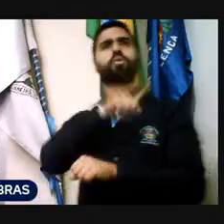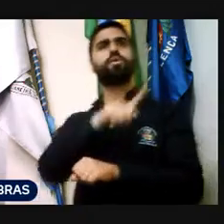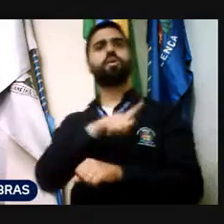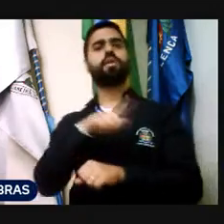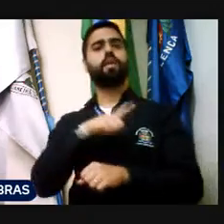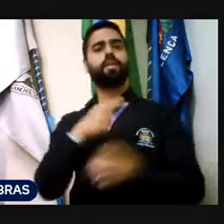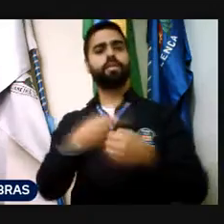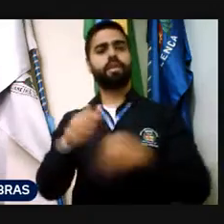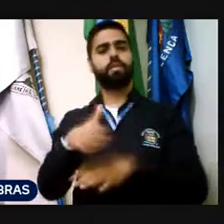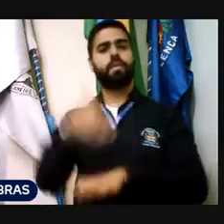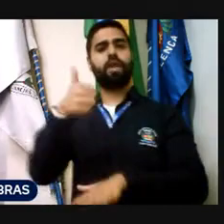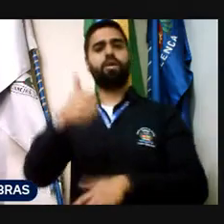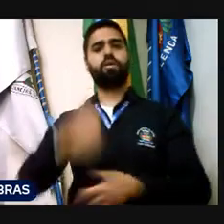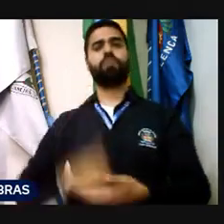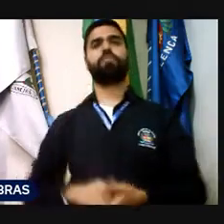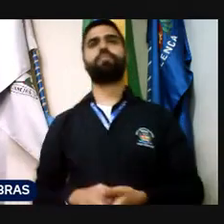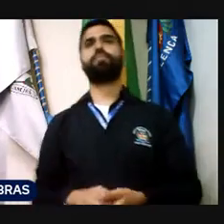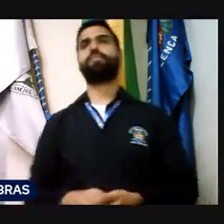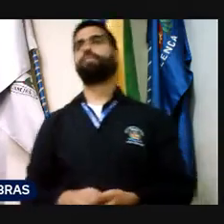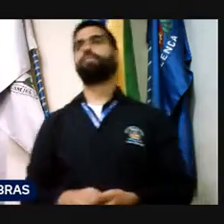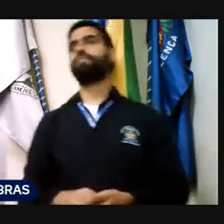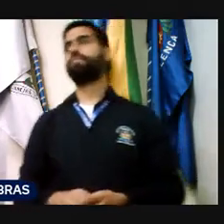uma cidade melhor.